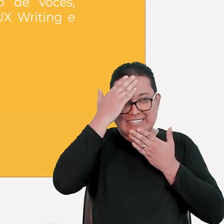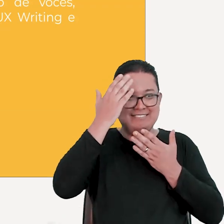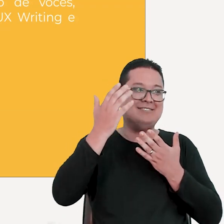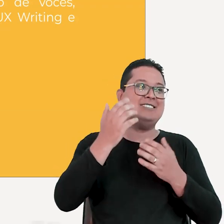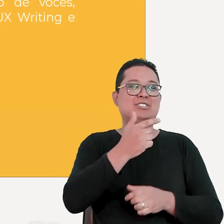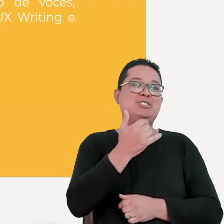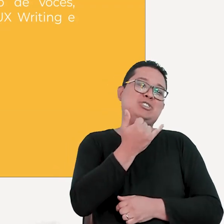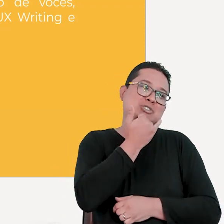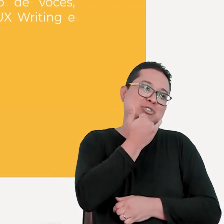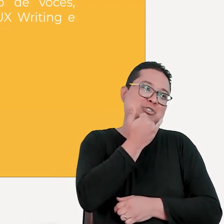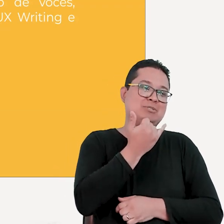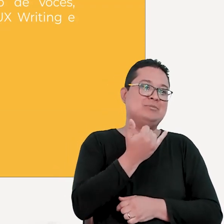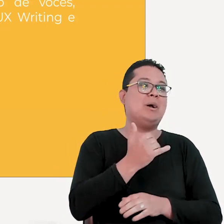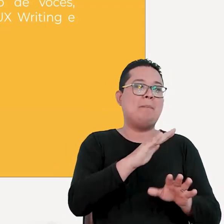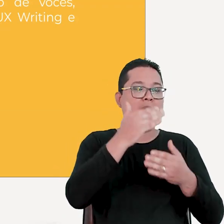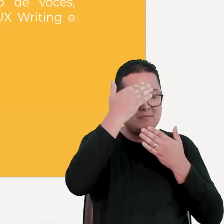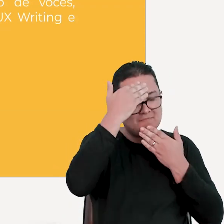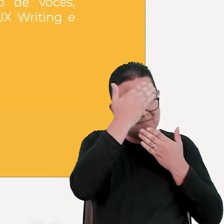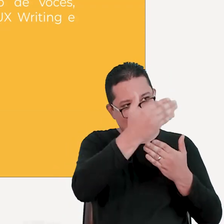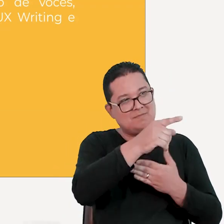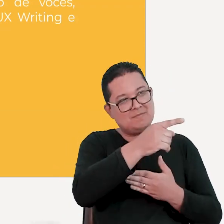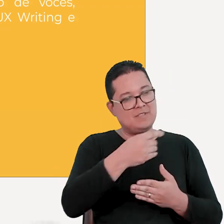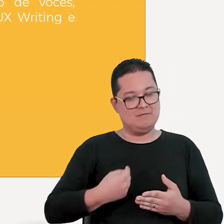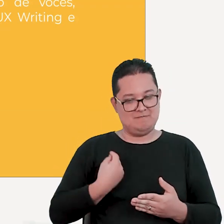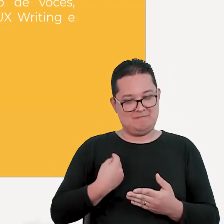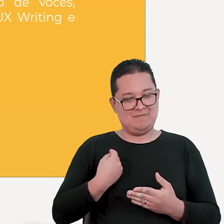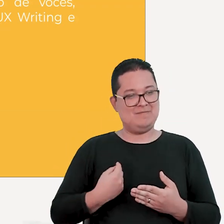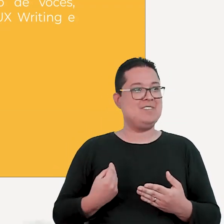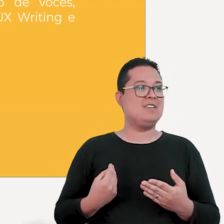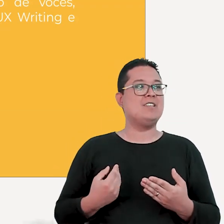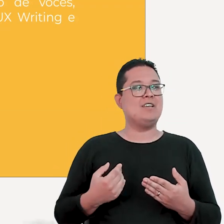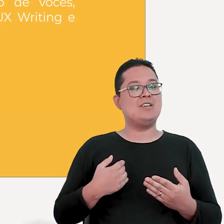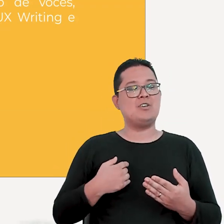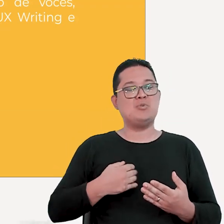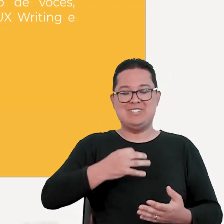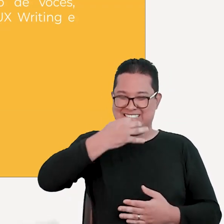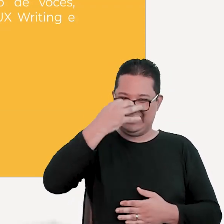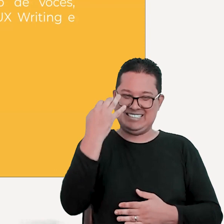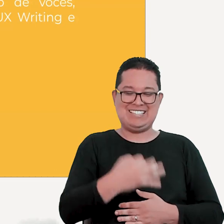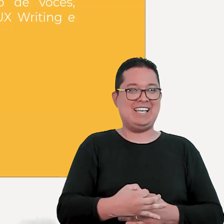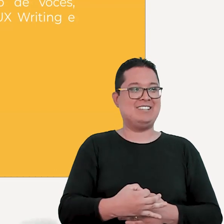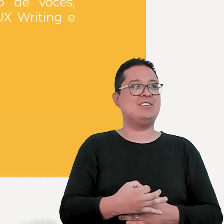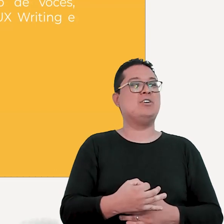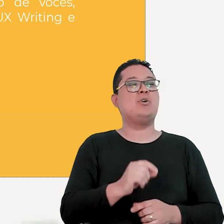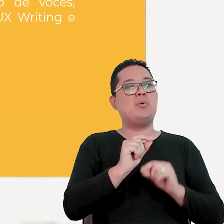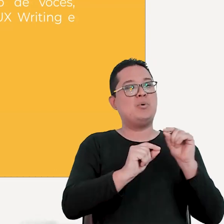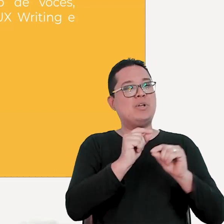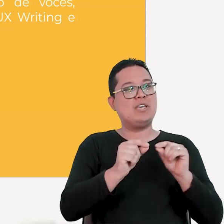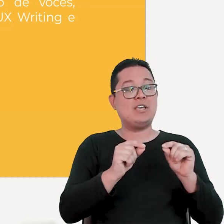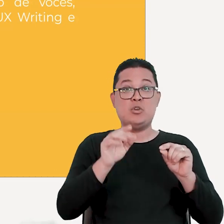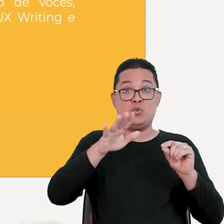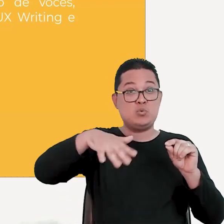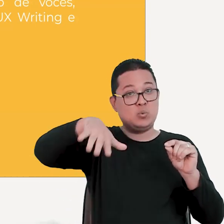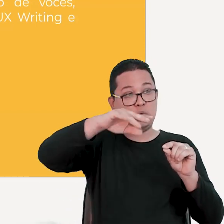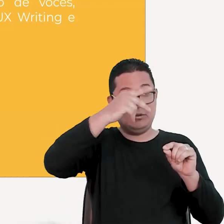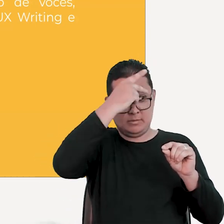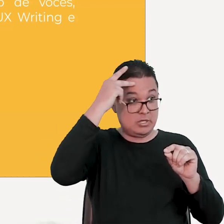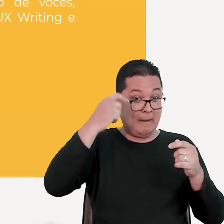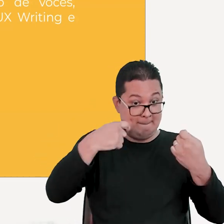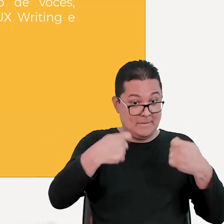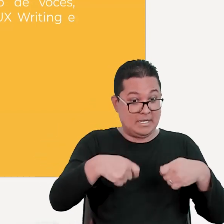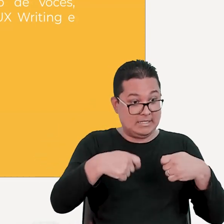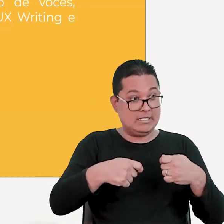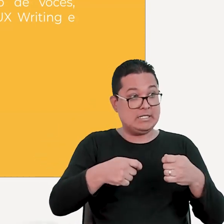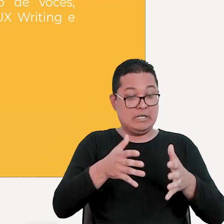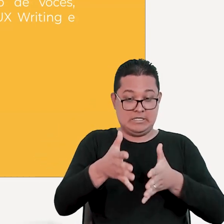antecipadamente por isso e também agradeço a sua participação aqui. Eu tenho certeza que as pessoas que precisam, né, do